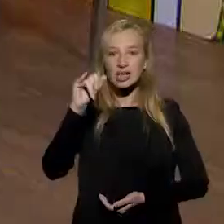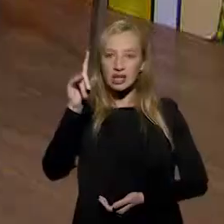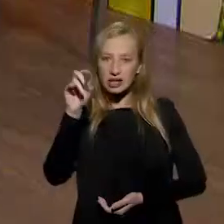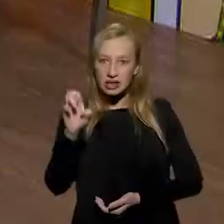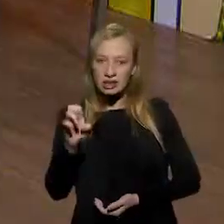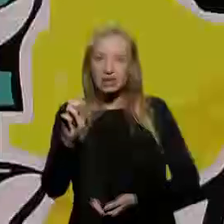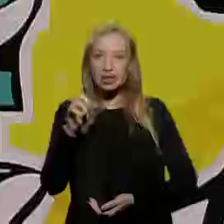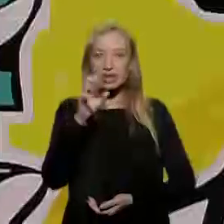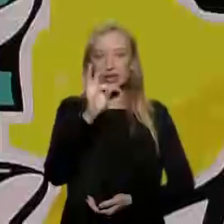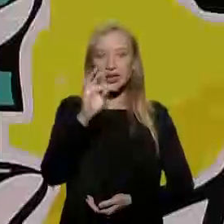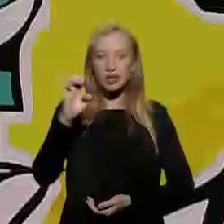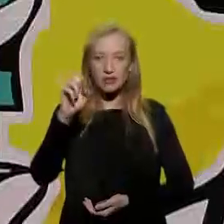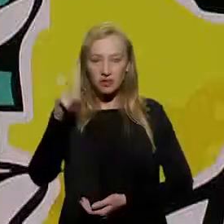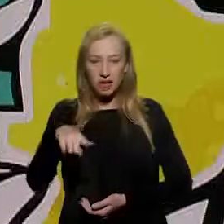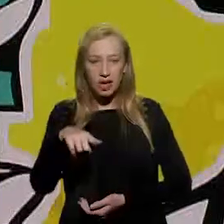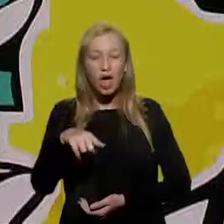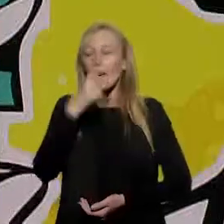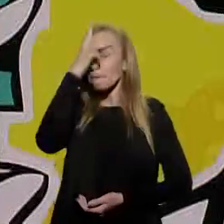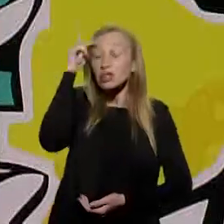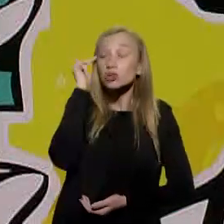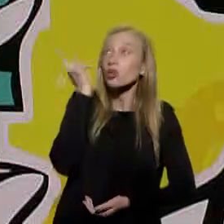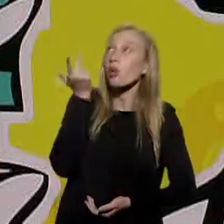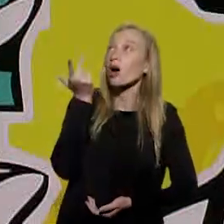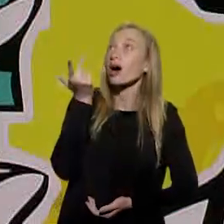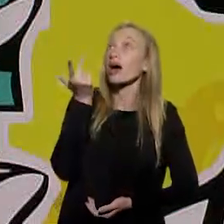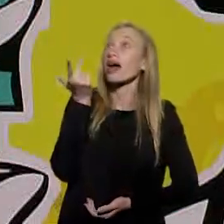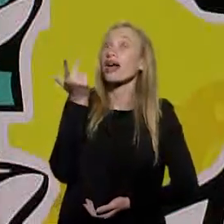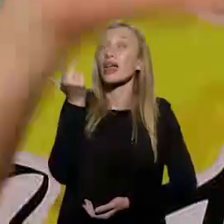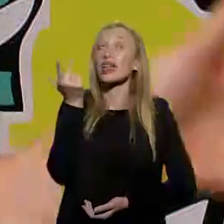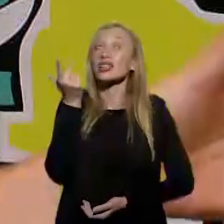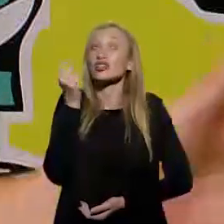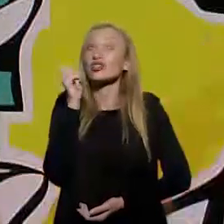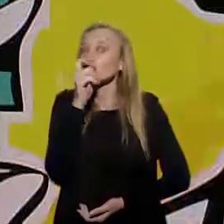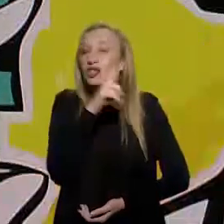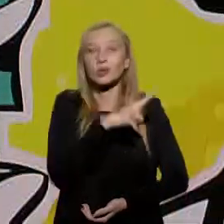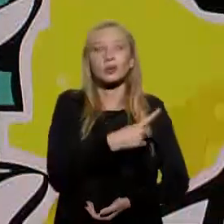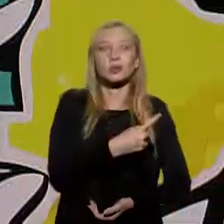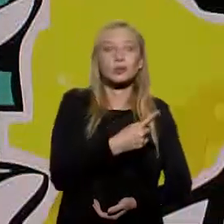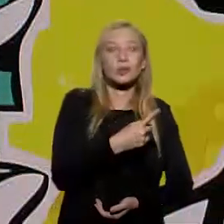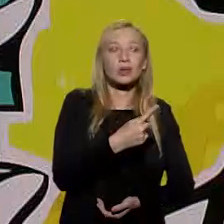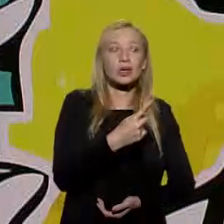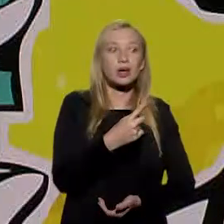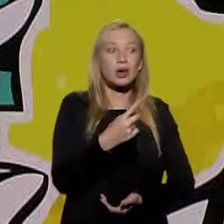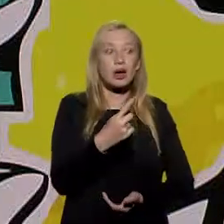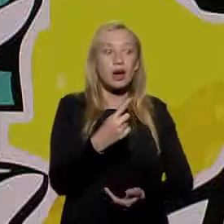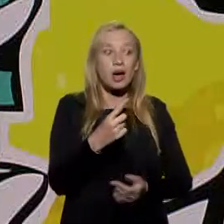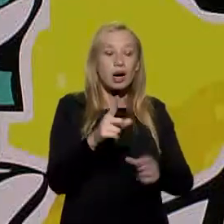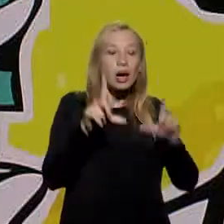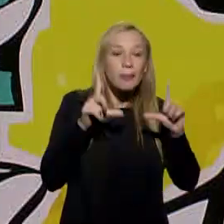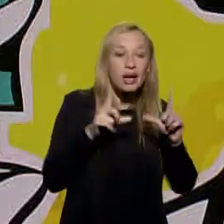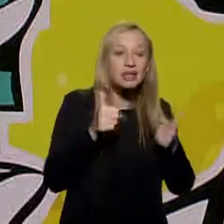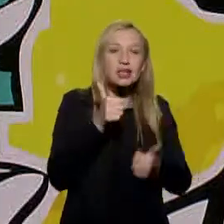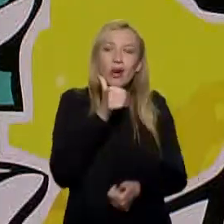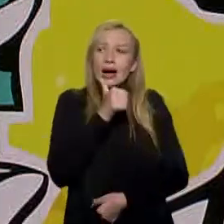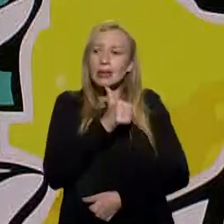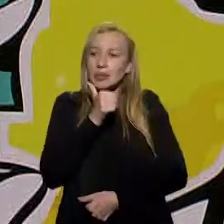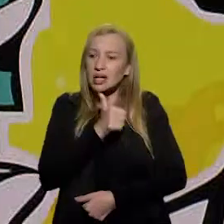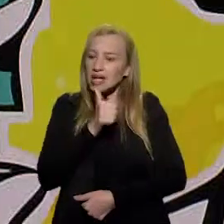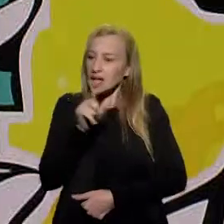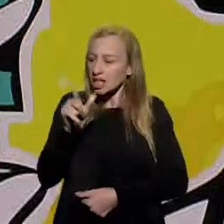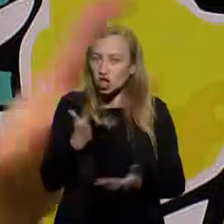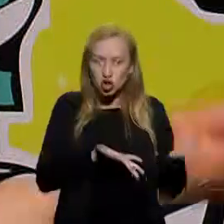esfera uma pessoa aquelas pessoas raras que também aparecem na porque ela era uma menina